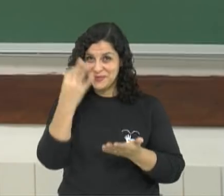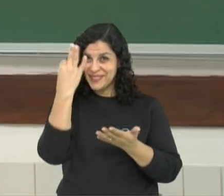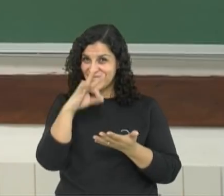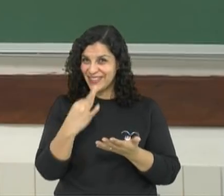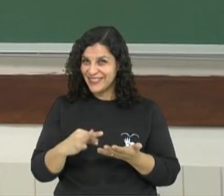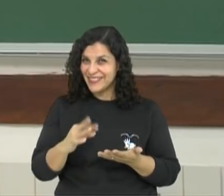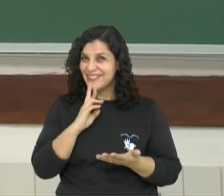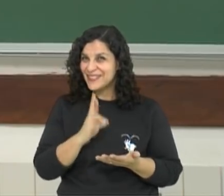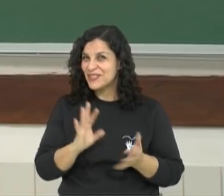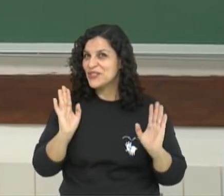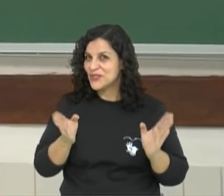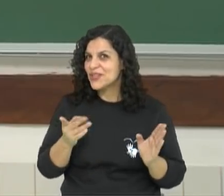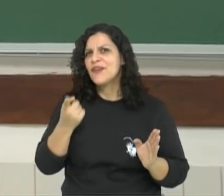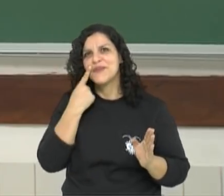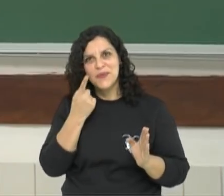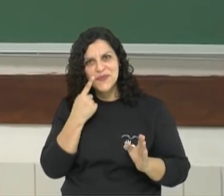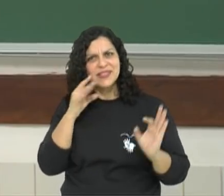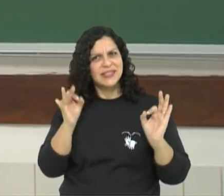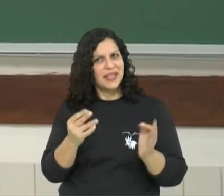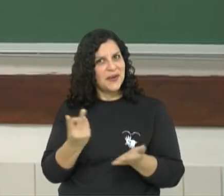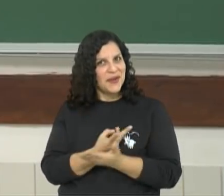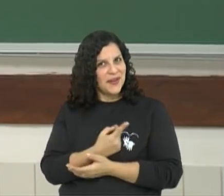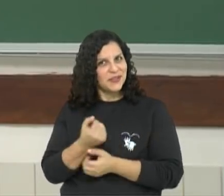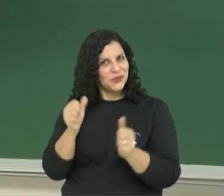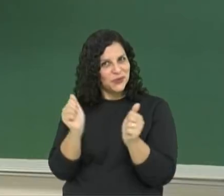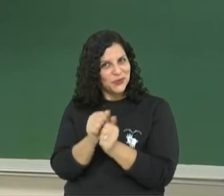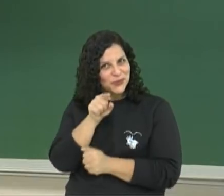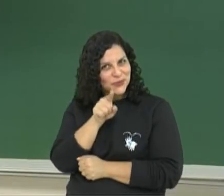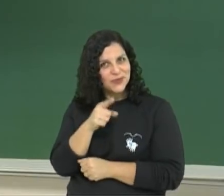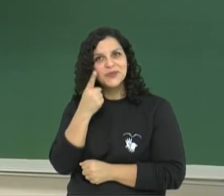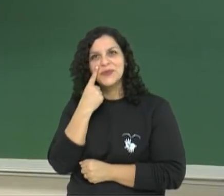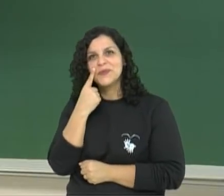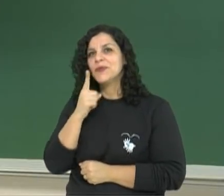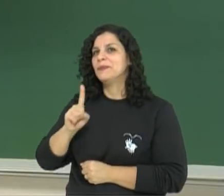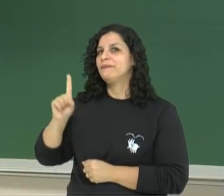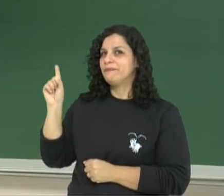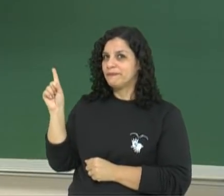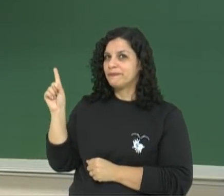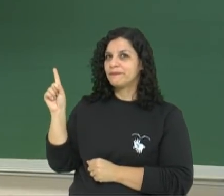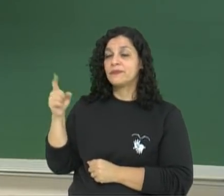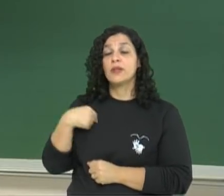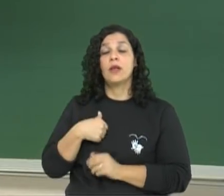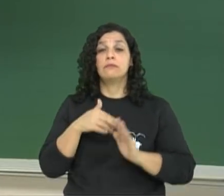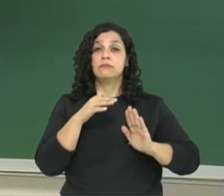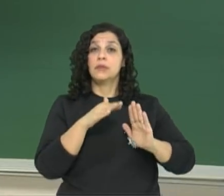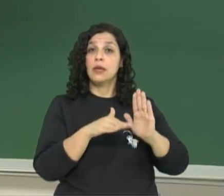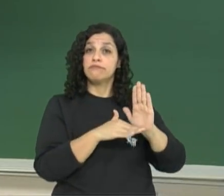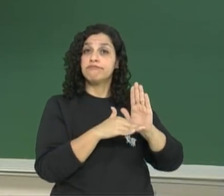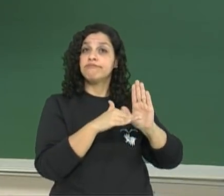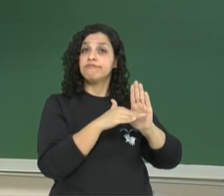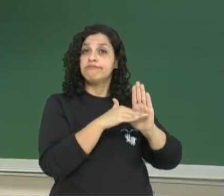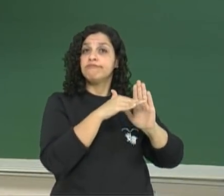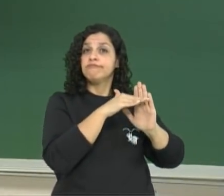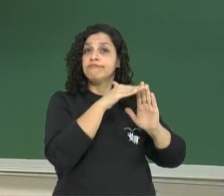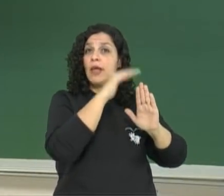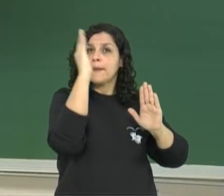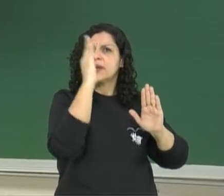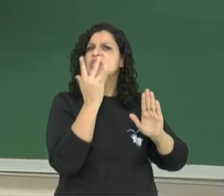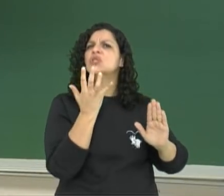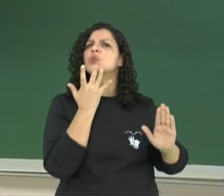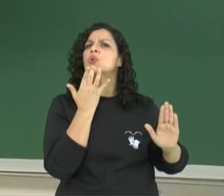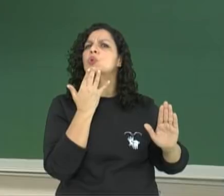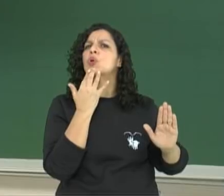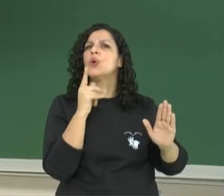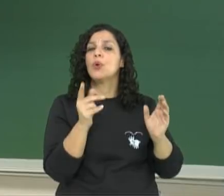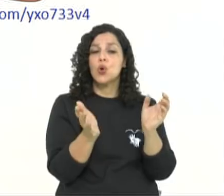Conseguiu responder? Agora que nós vamos corrigir juntos, né? Então, na graduação do Brasil, quais são as